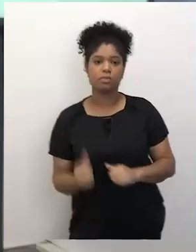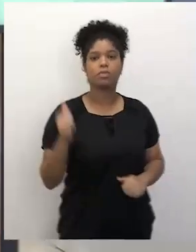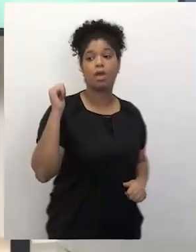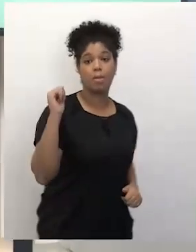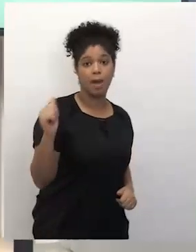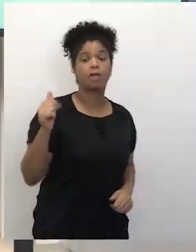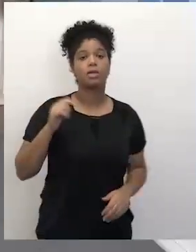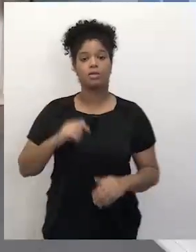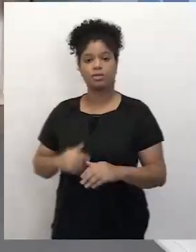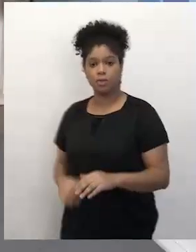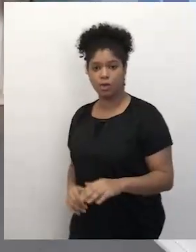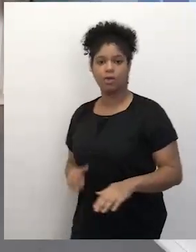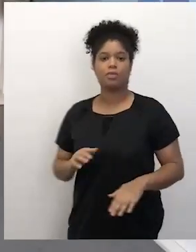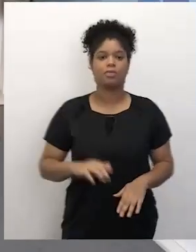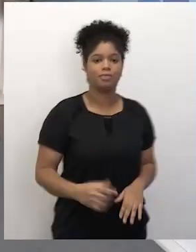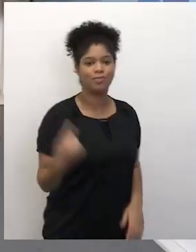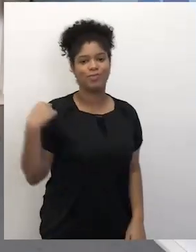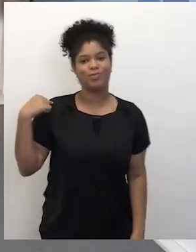Segura dois.